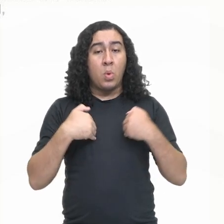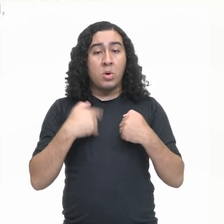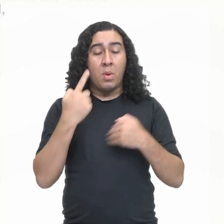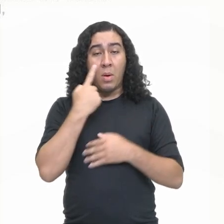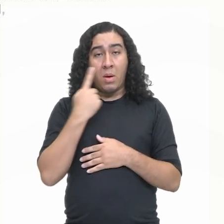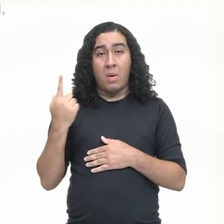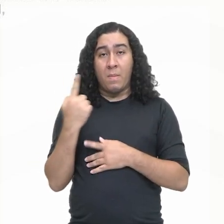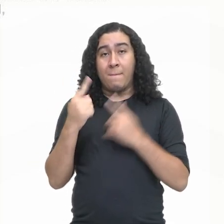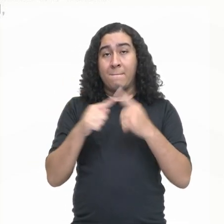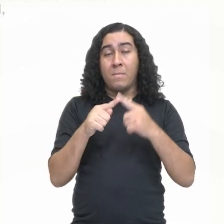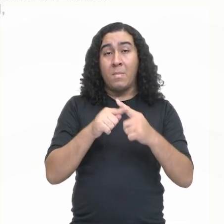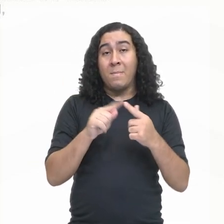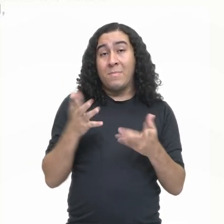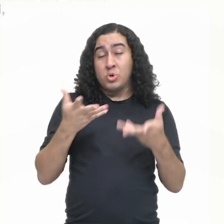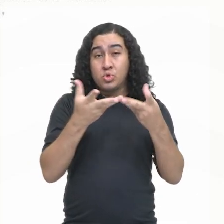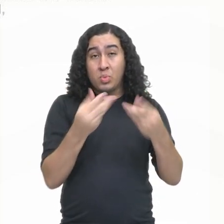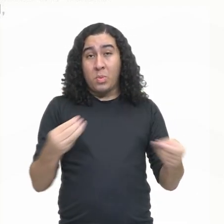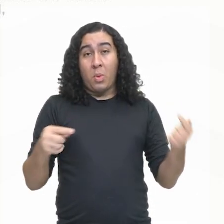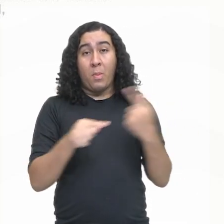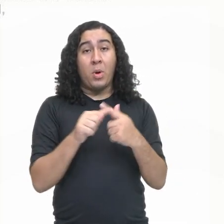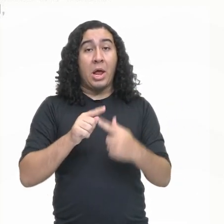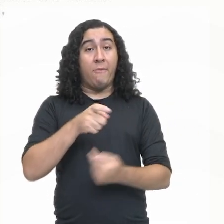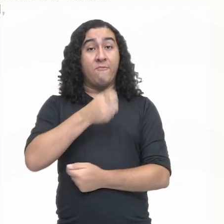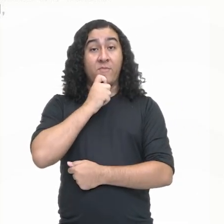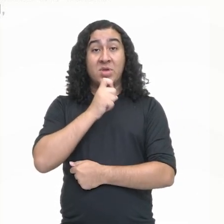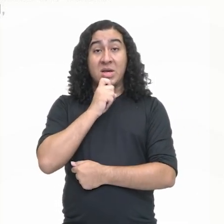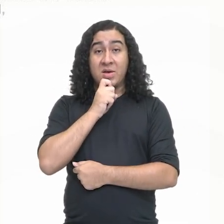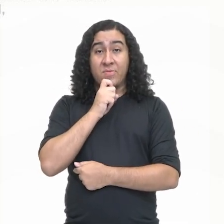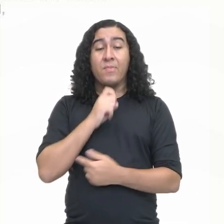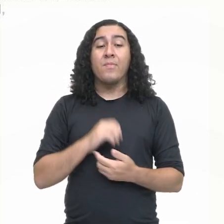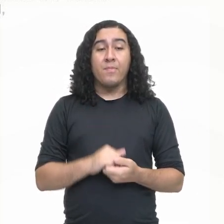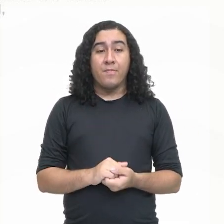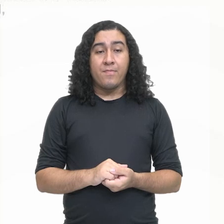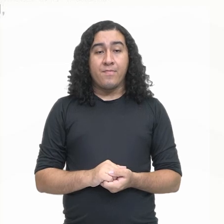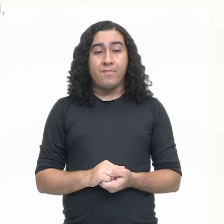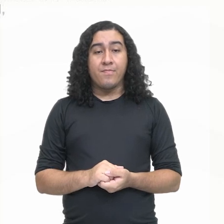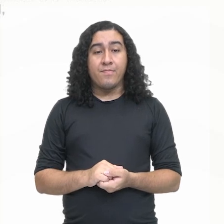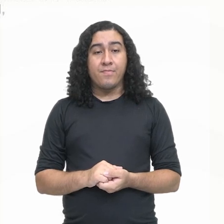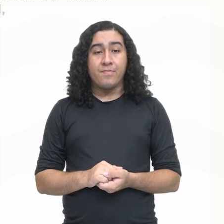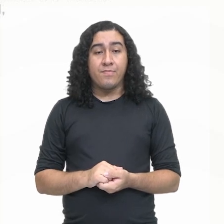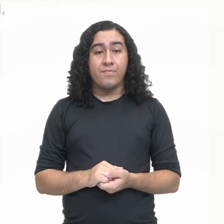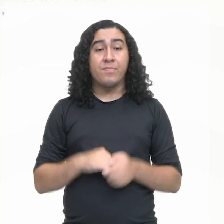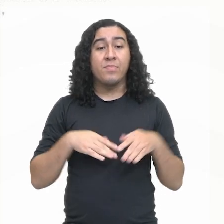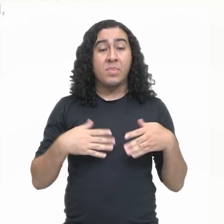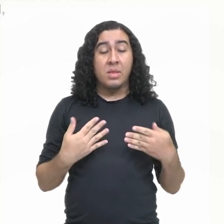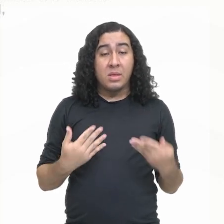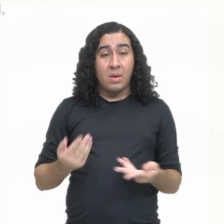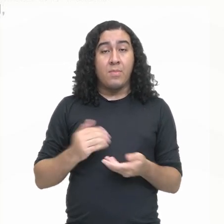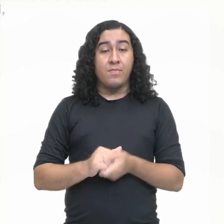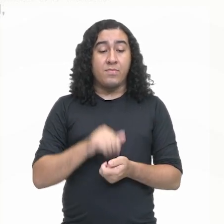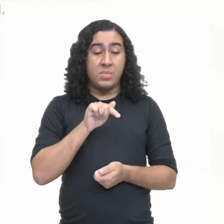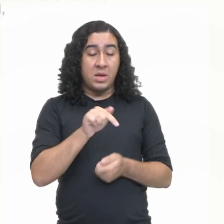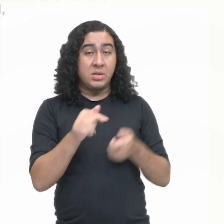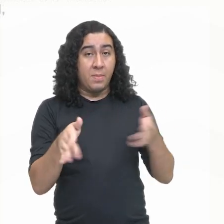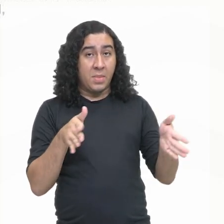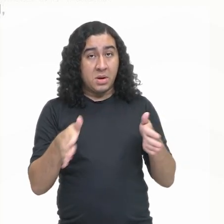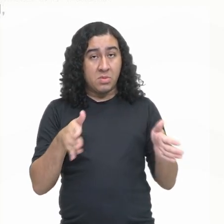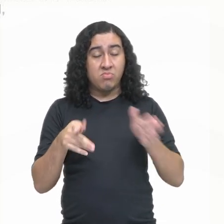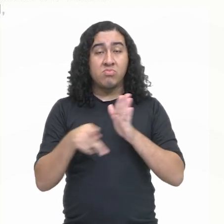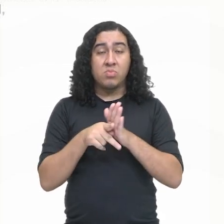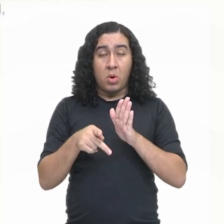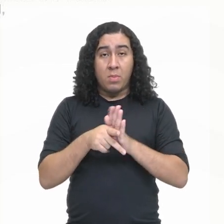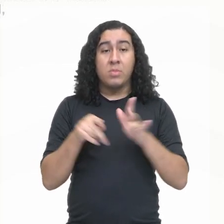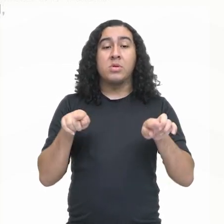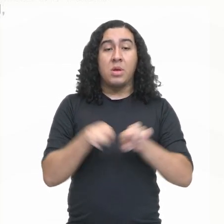a baixa temperatura. É importante a gente falar que nessa era paleozoica também tivemos